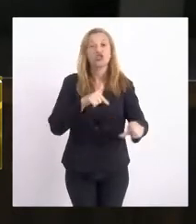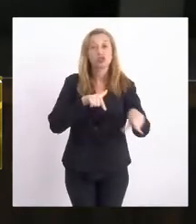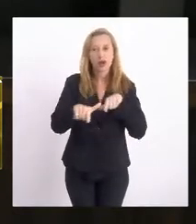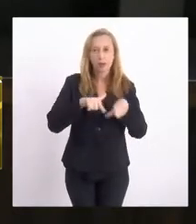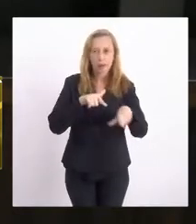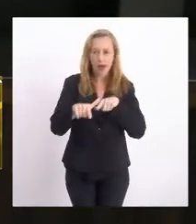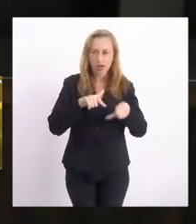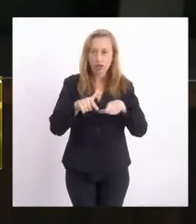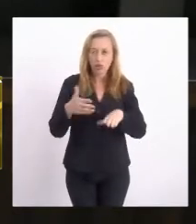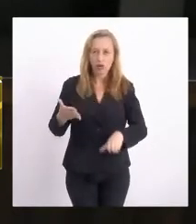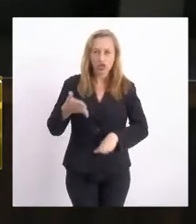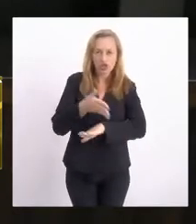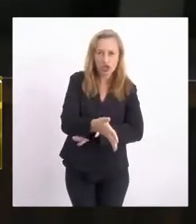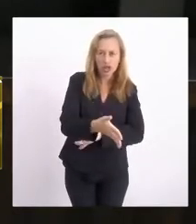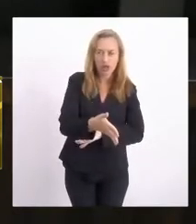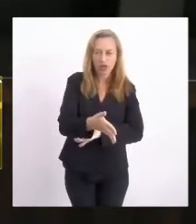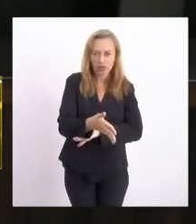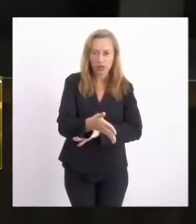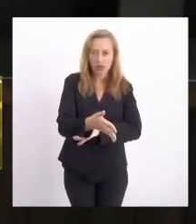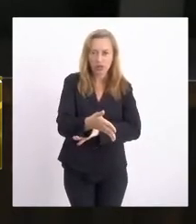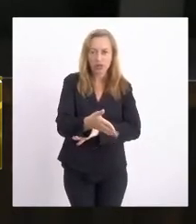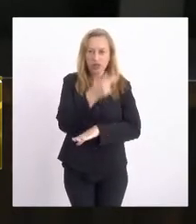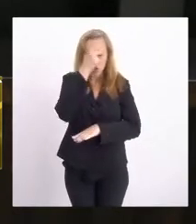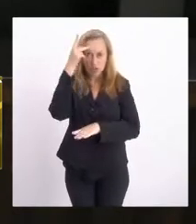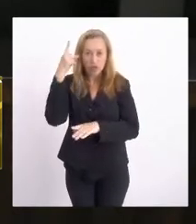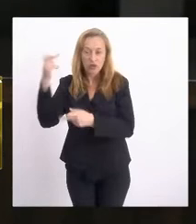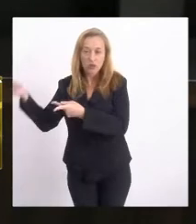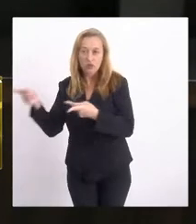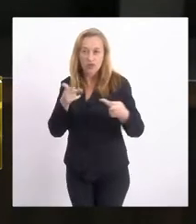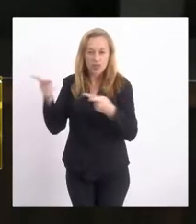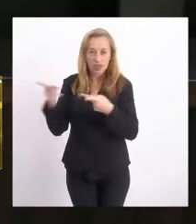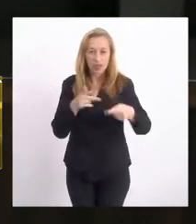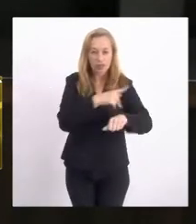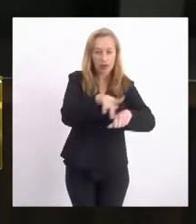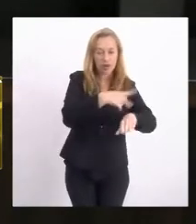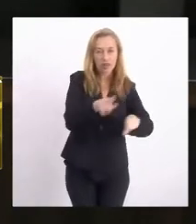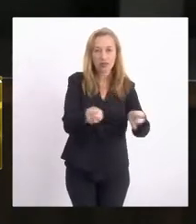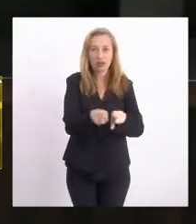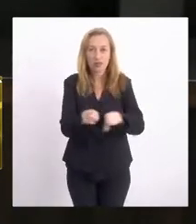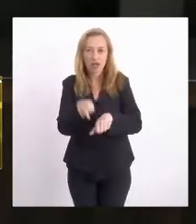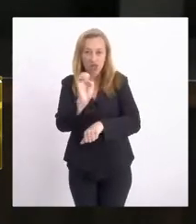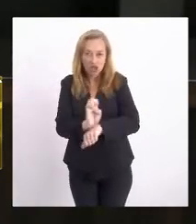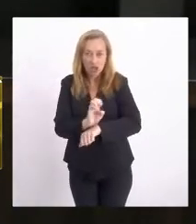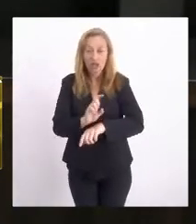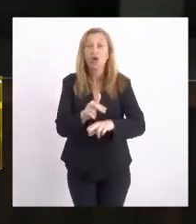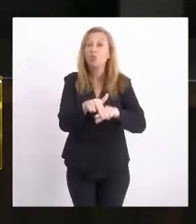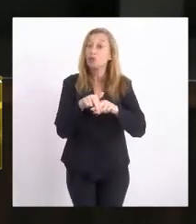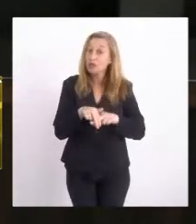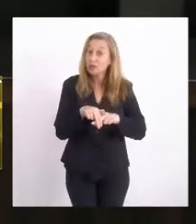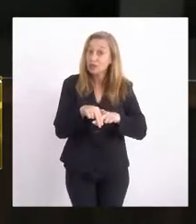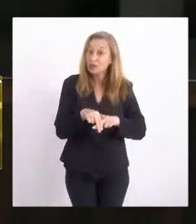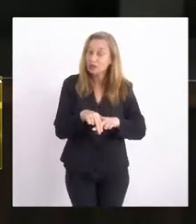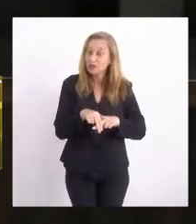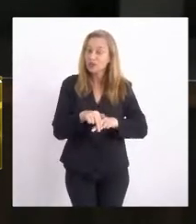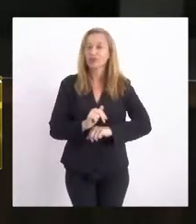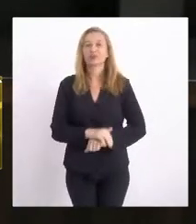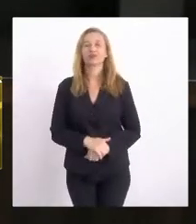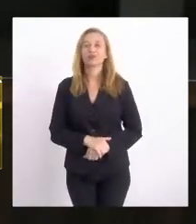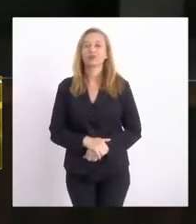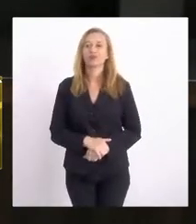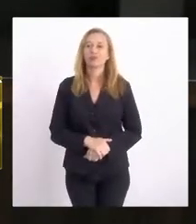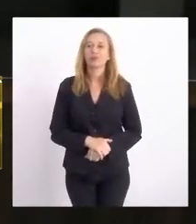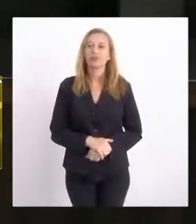com a chegada do Turismo dos turistas no país e no estado por isso a estimativa